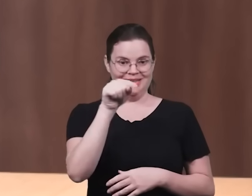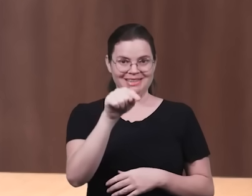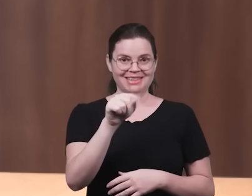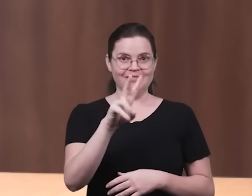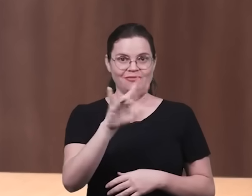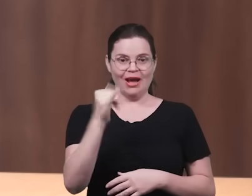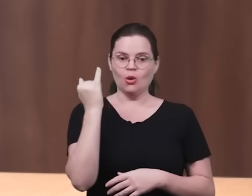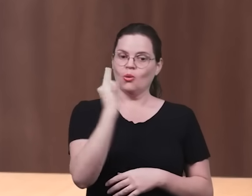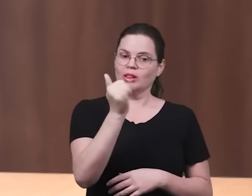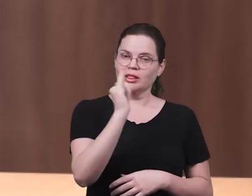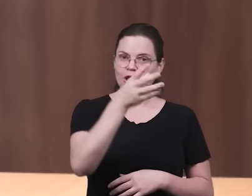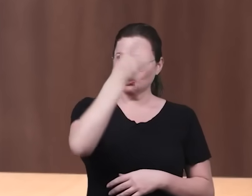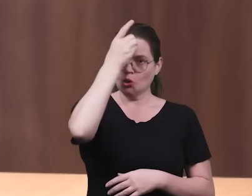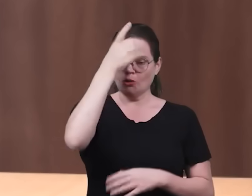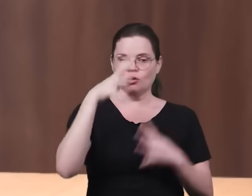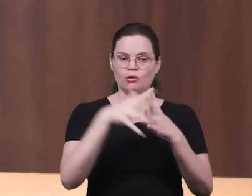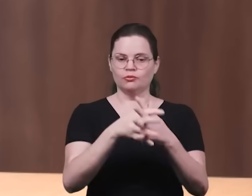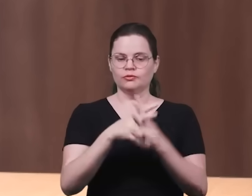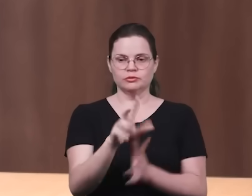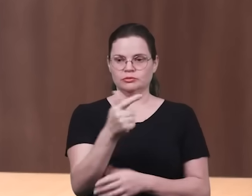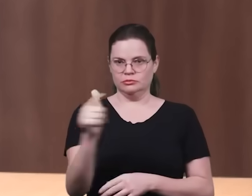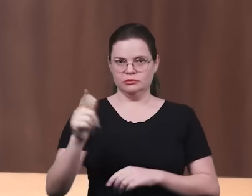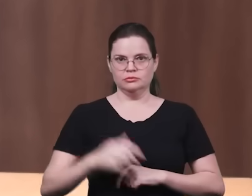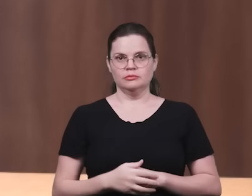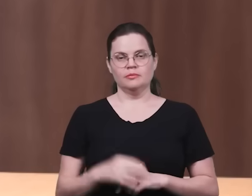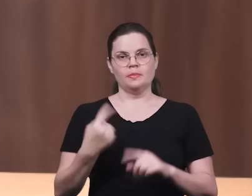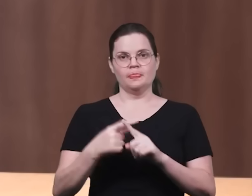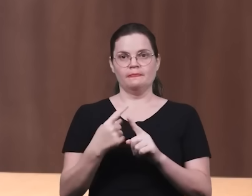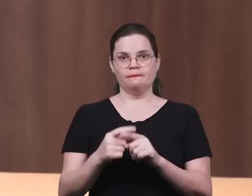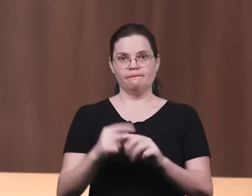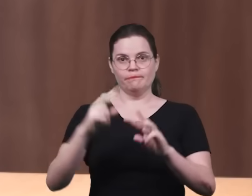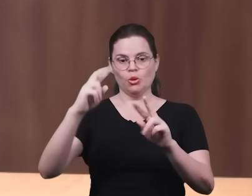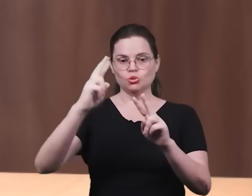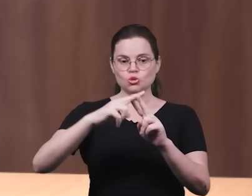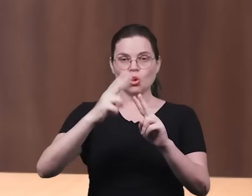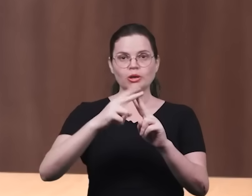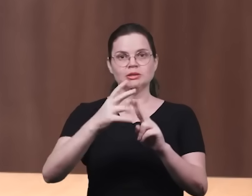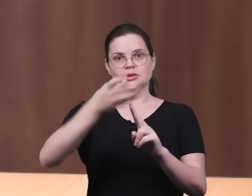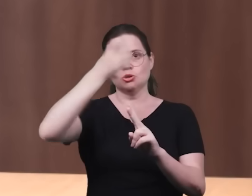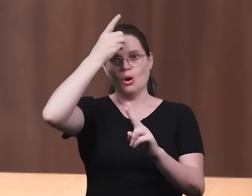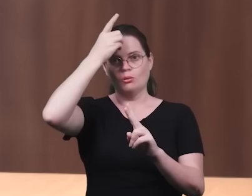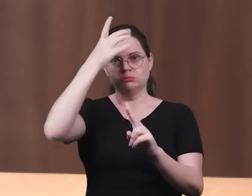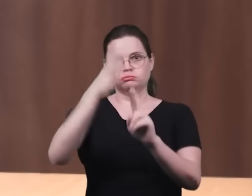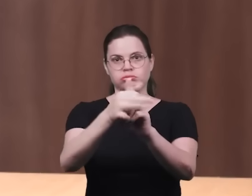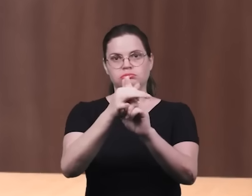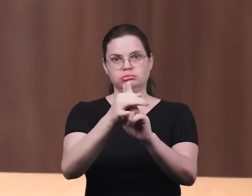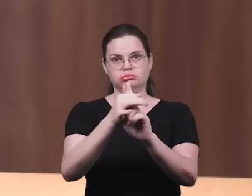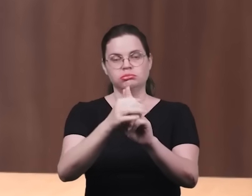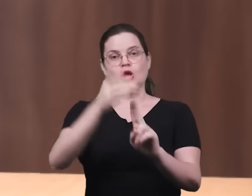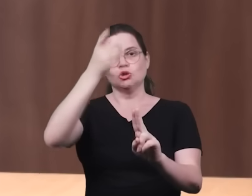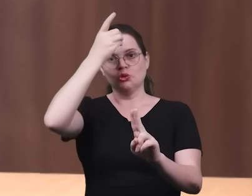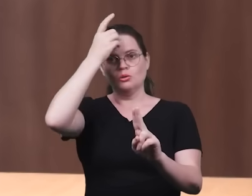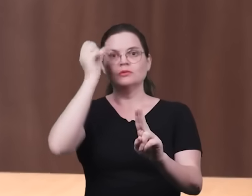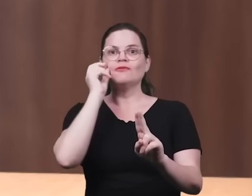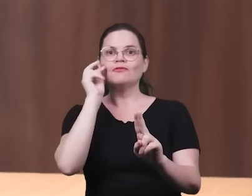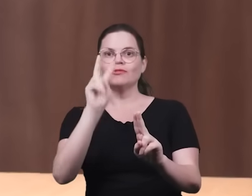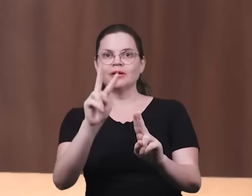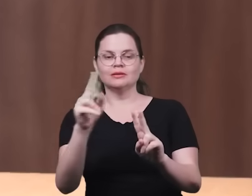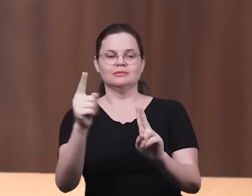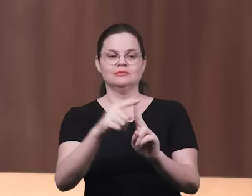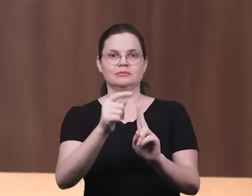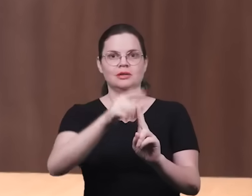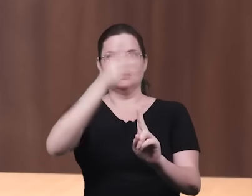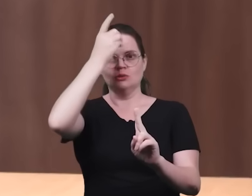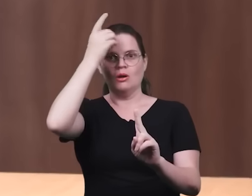confundir. Porque os dois, você falou muito bem, os 2 dons vêm casados. Né? Eu tive uma visão com uma